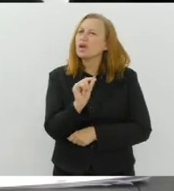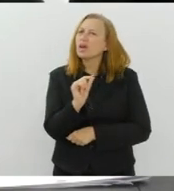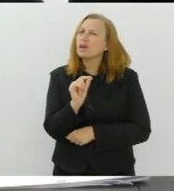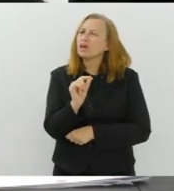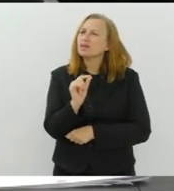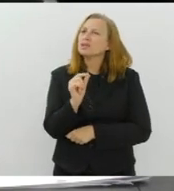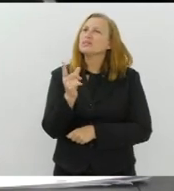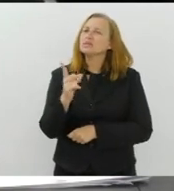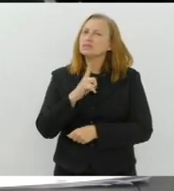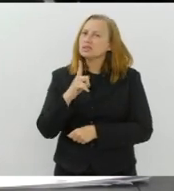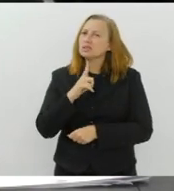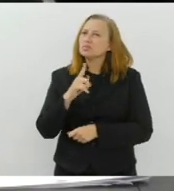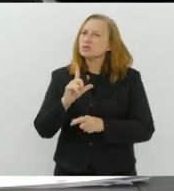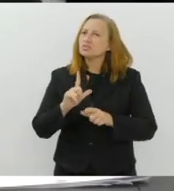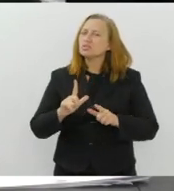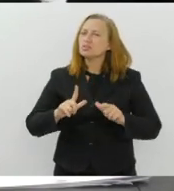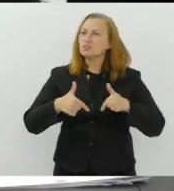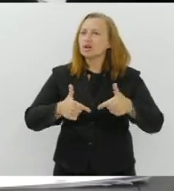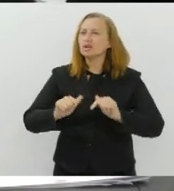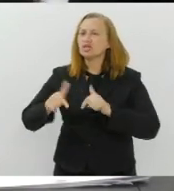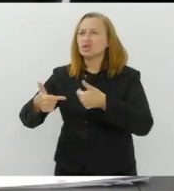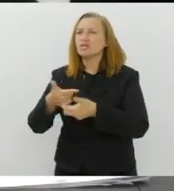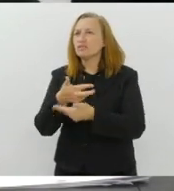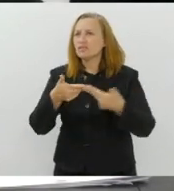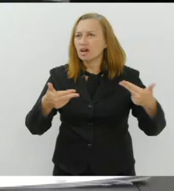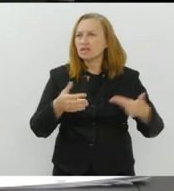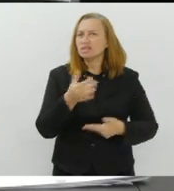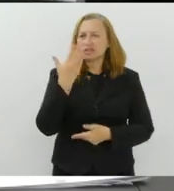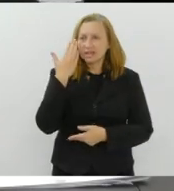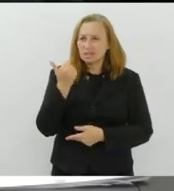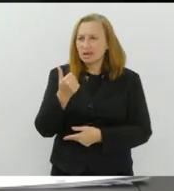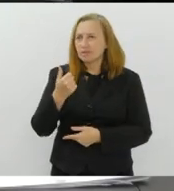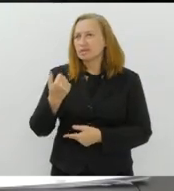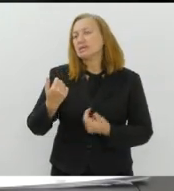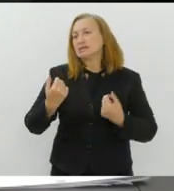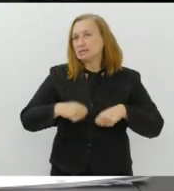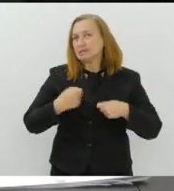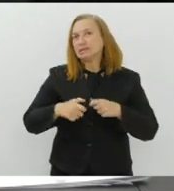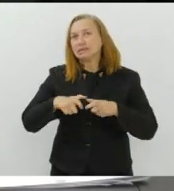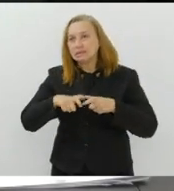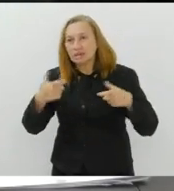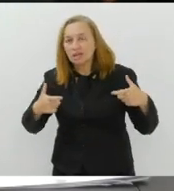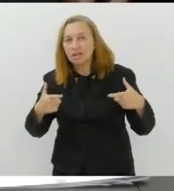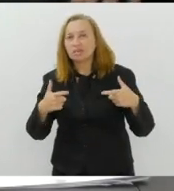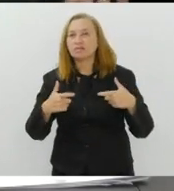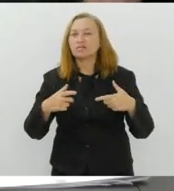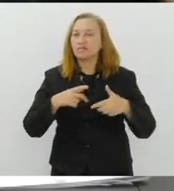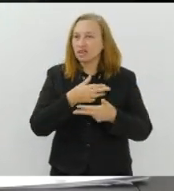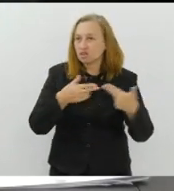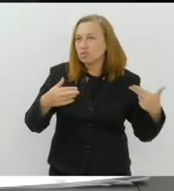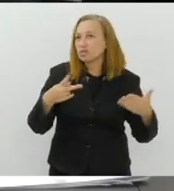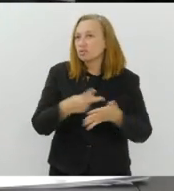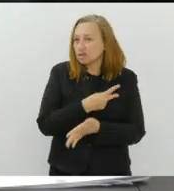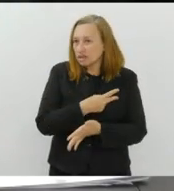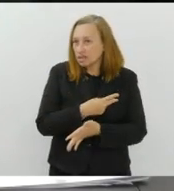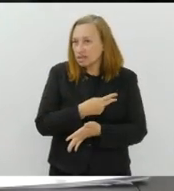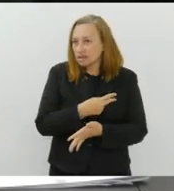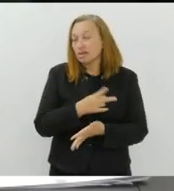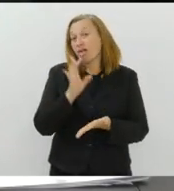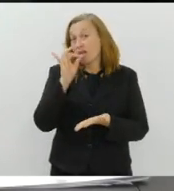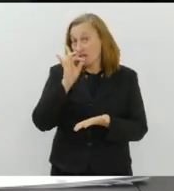muitas ações. A gente sabe que, de fato, a demanda está muito grande, tem muitas ações acontecendo face à